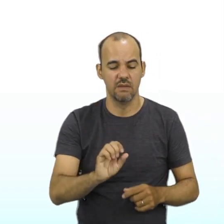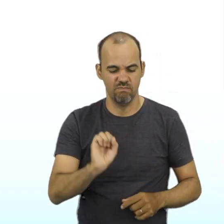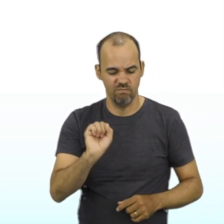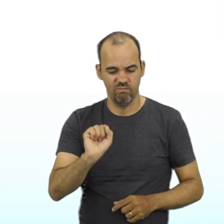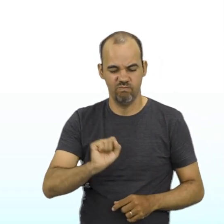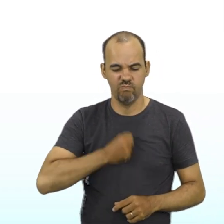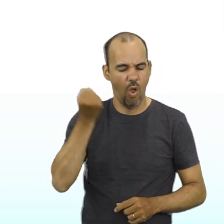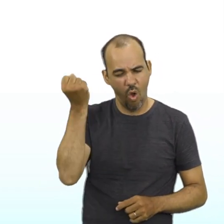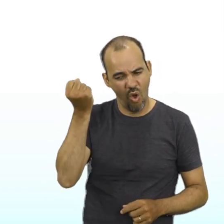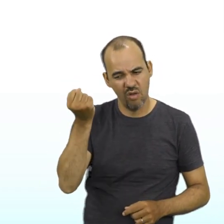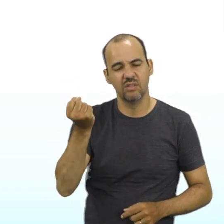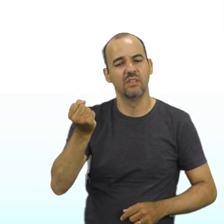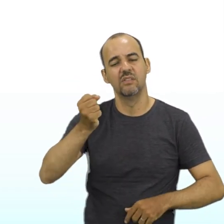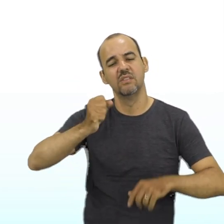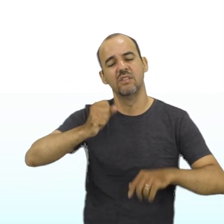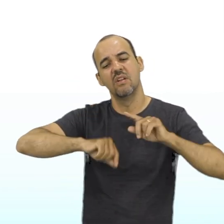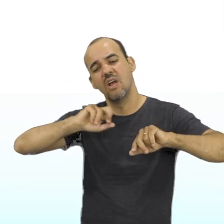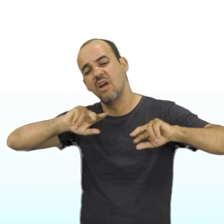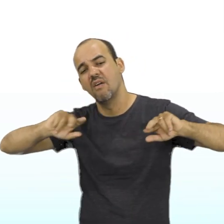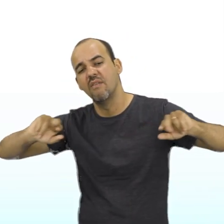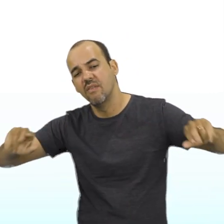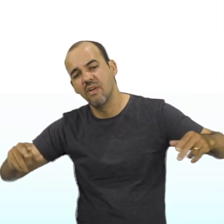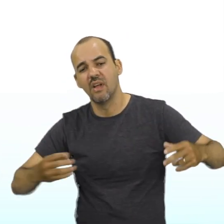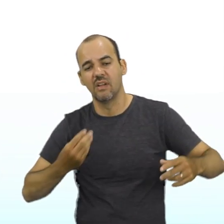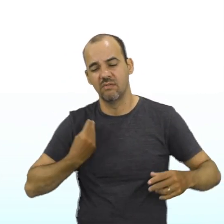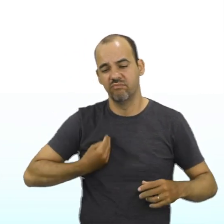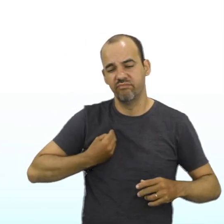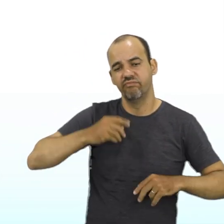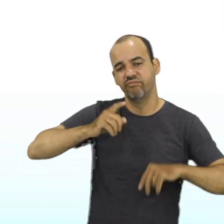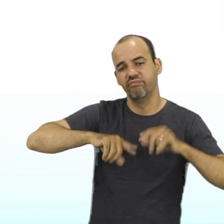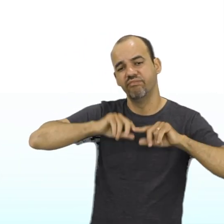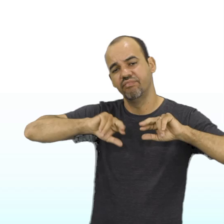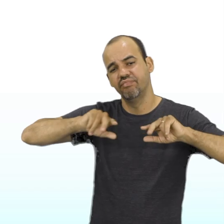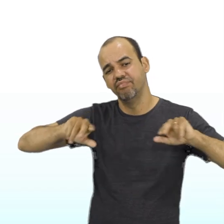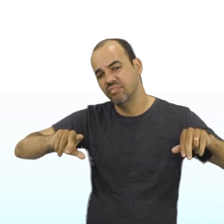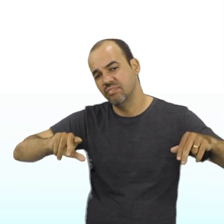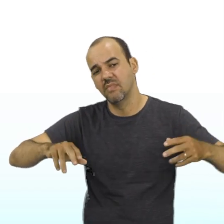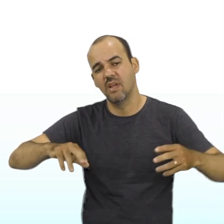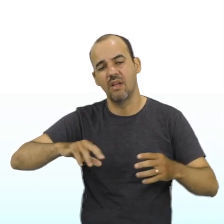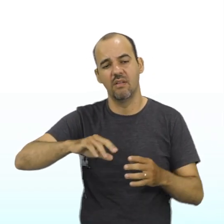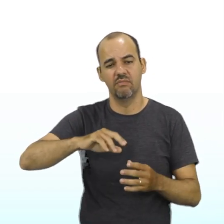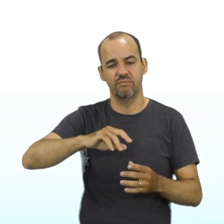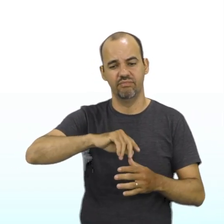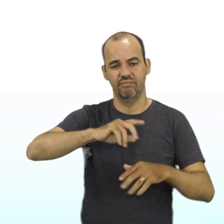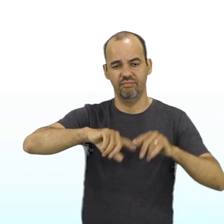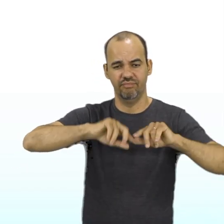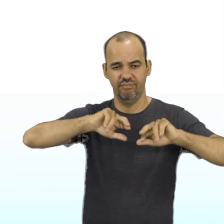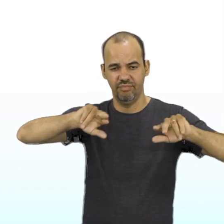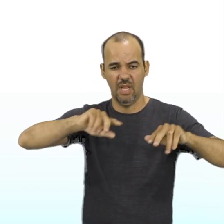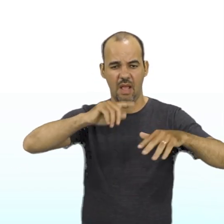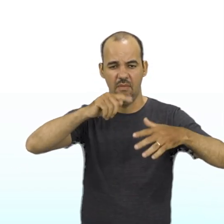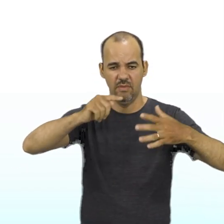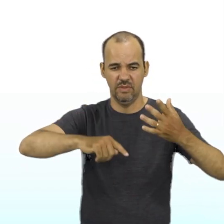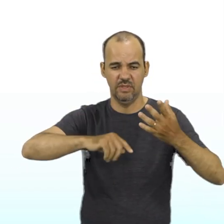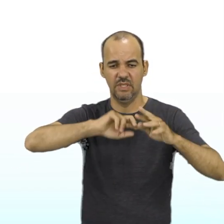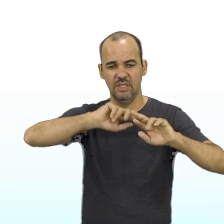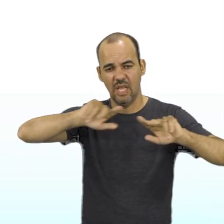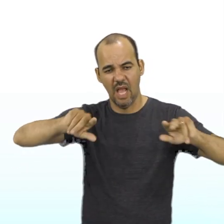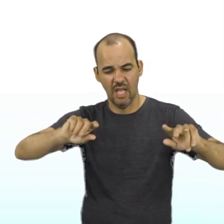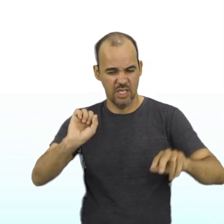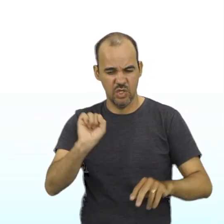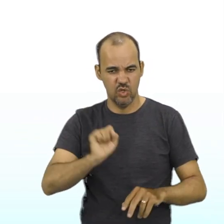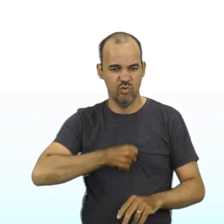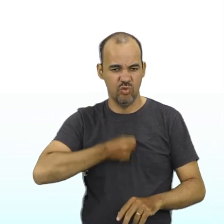diversidade. É o que fala toda a canção, a começar do título, né, que se quede claro. É uma